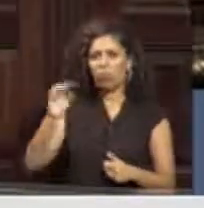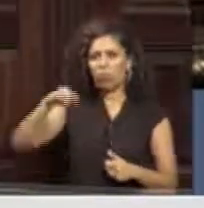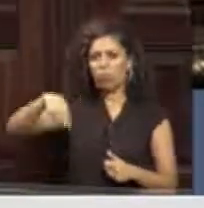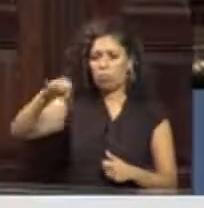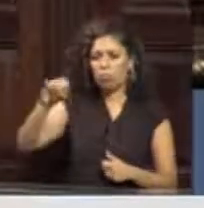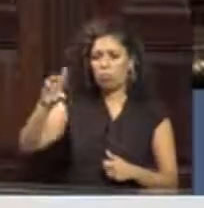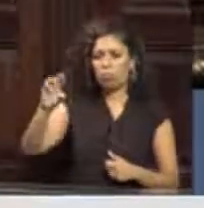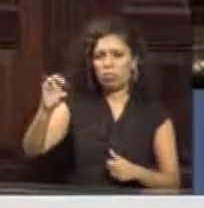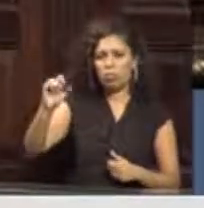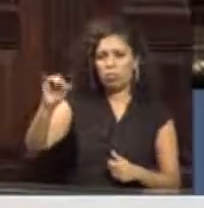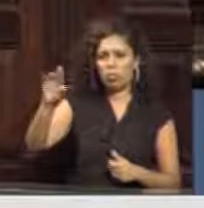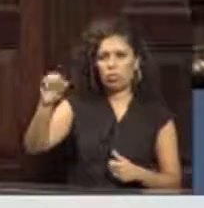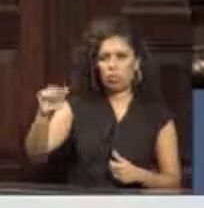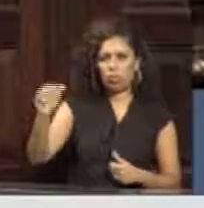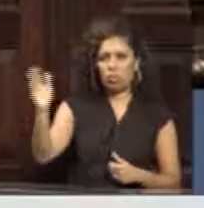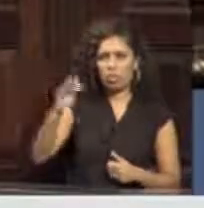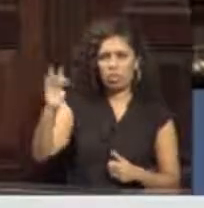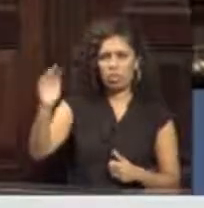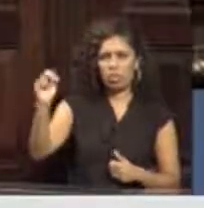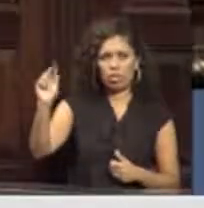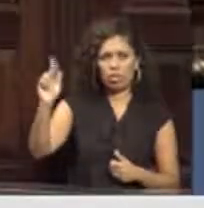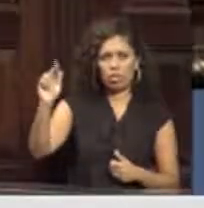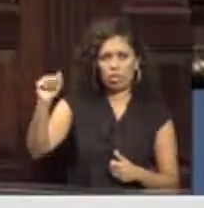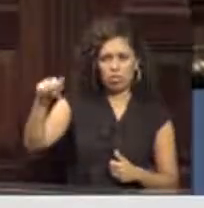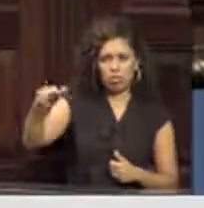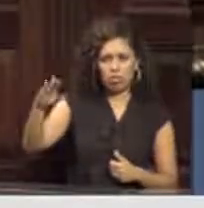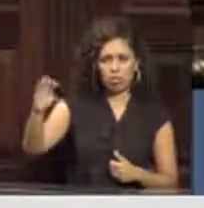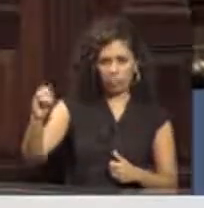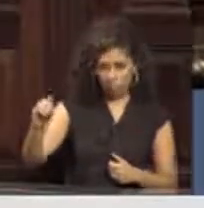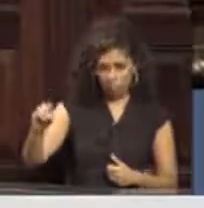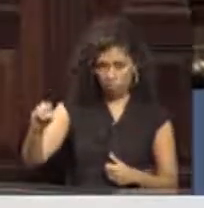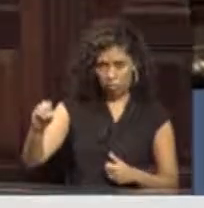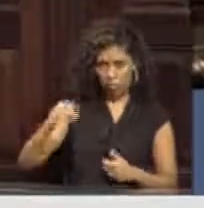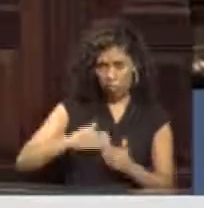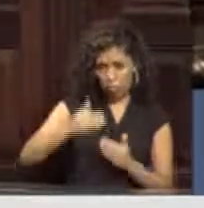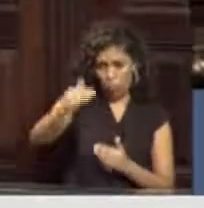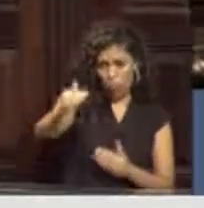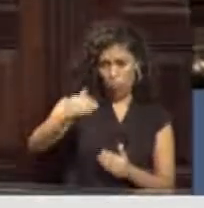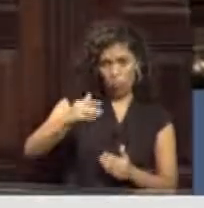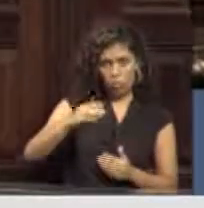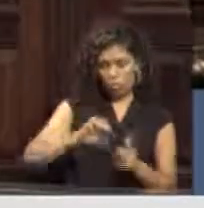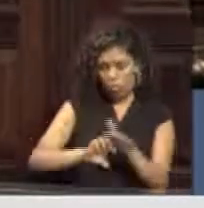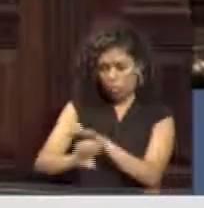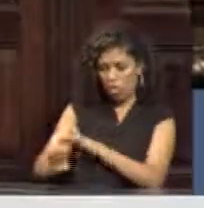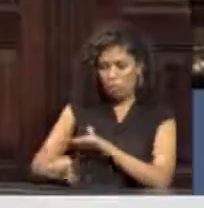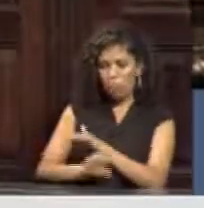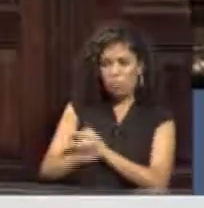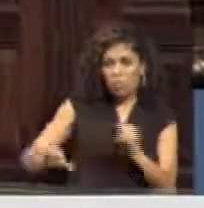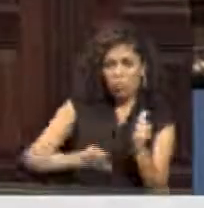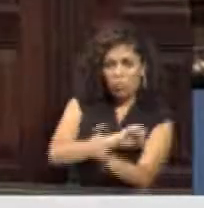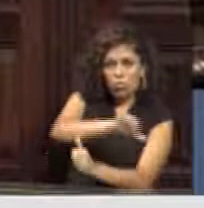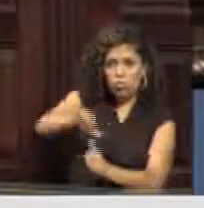E é importante que seja relatado, que seja posto aqui publicamente, que a Eletrobras,